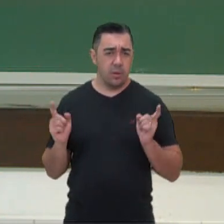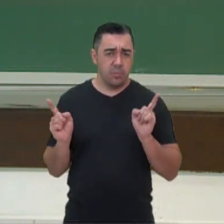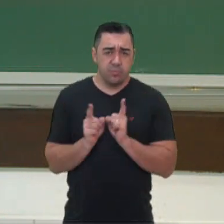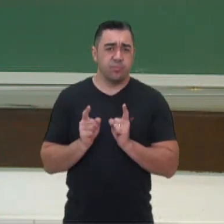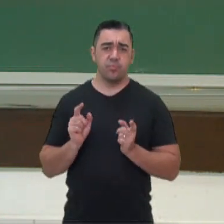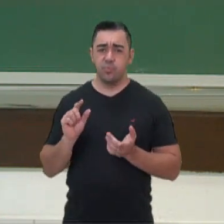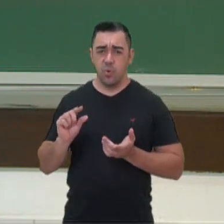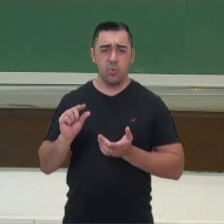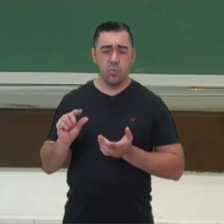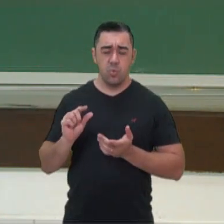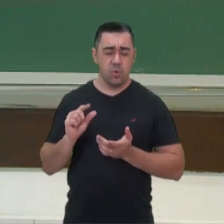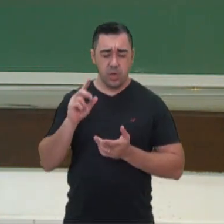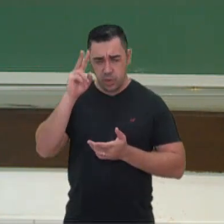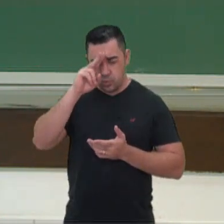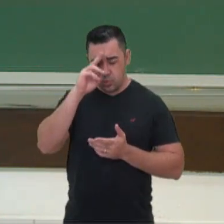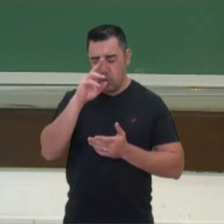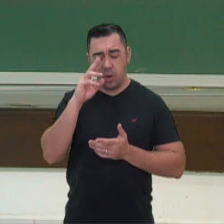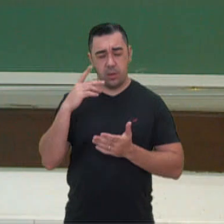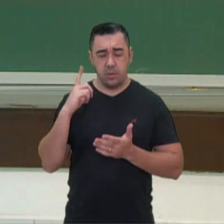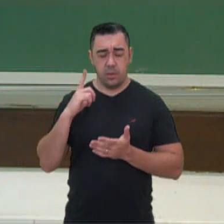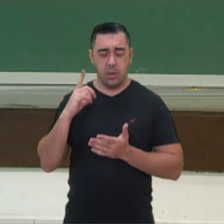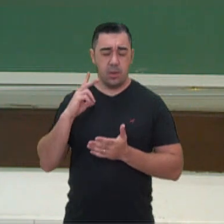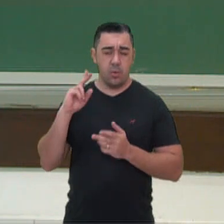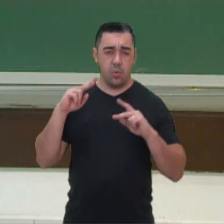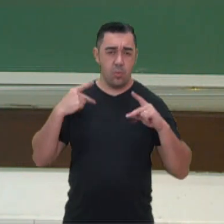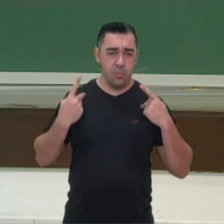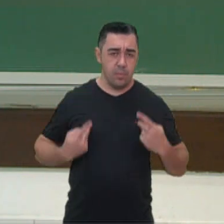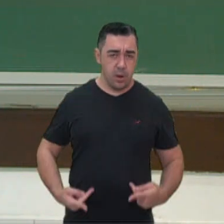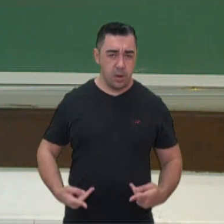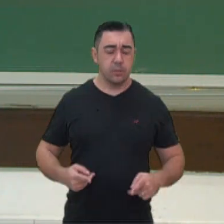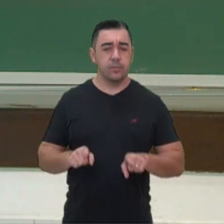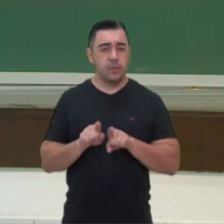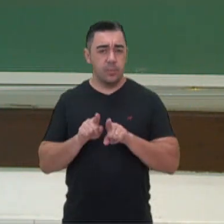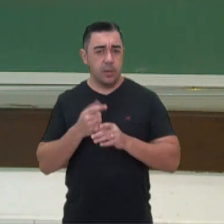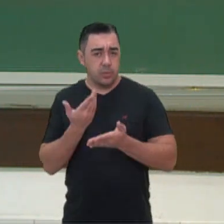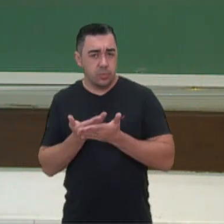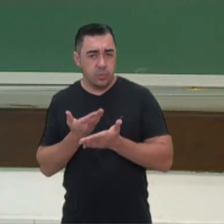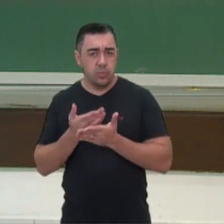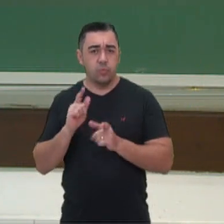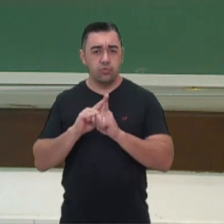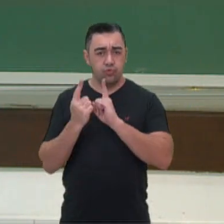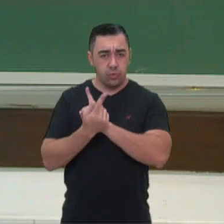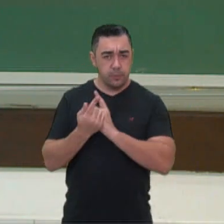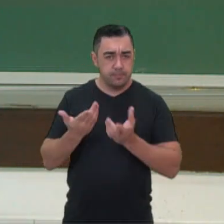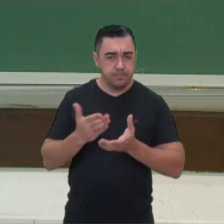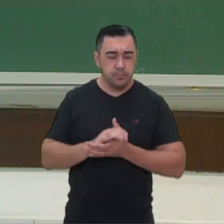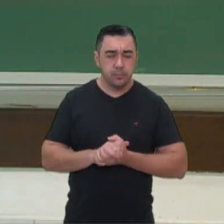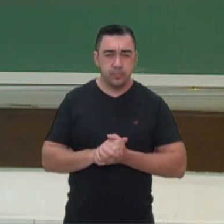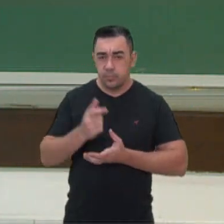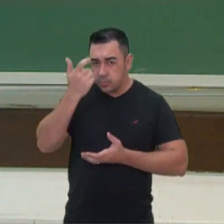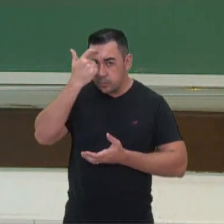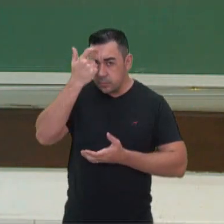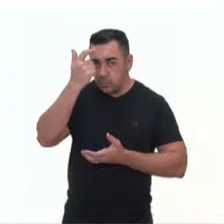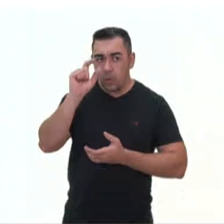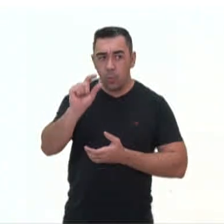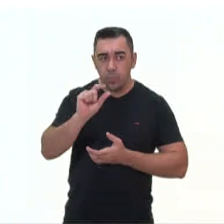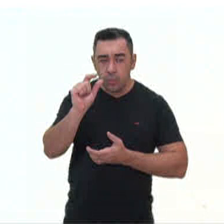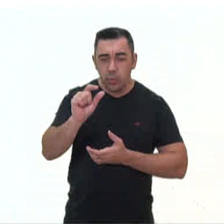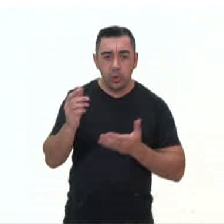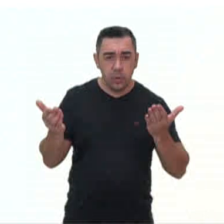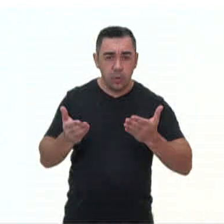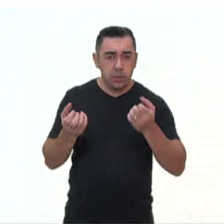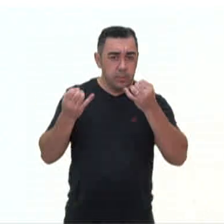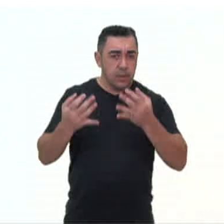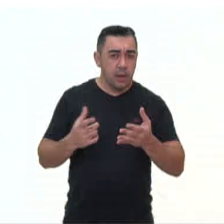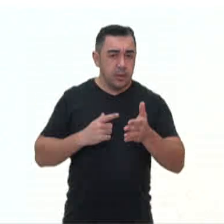história do ser humano, inclusive também na história da geologia. Para pensarmos um pouquinho sobre isso que eu estou falando,